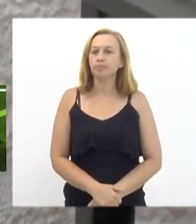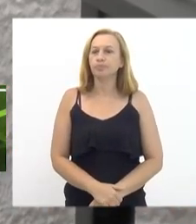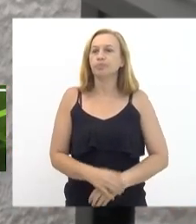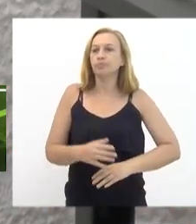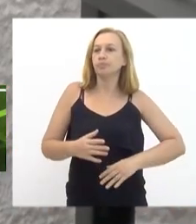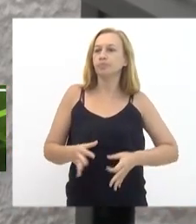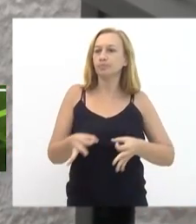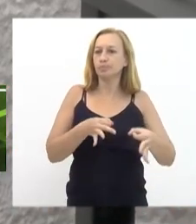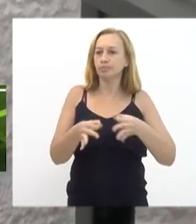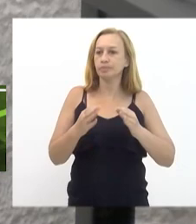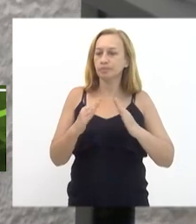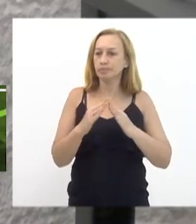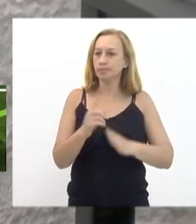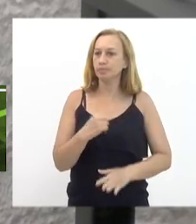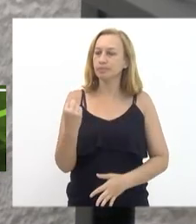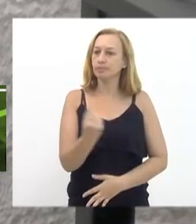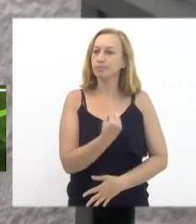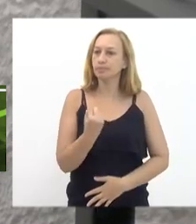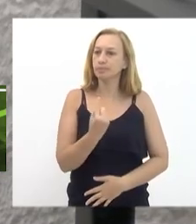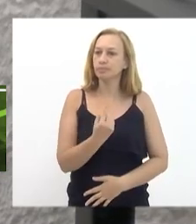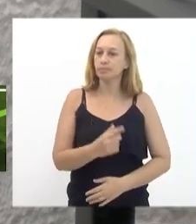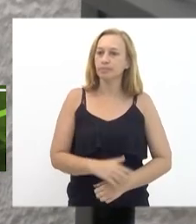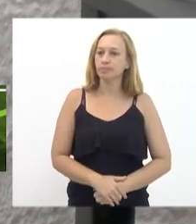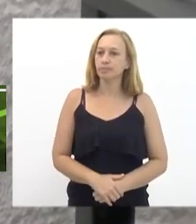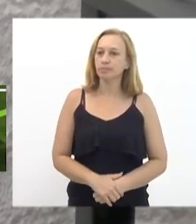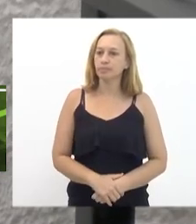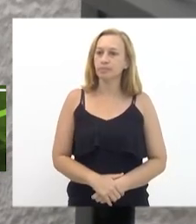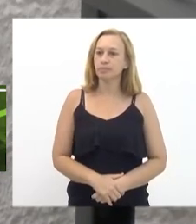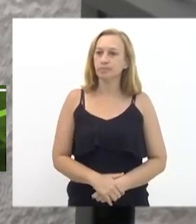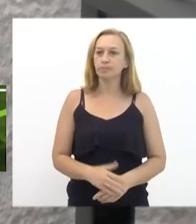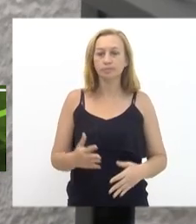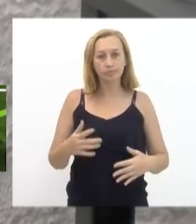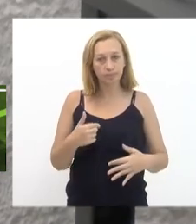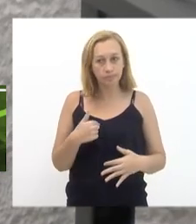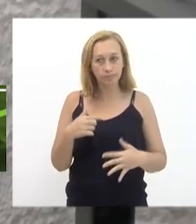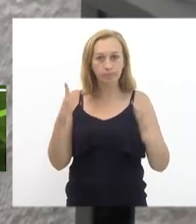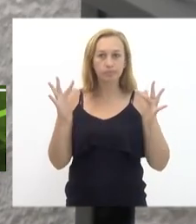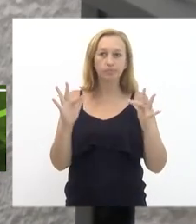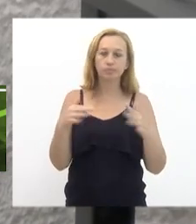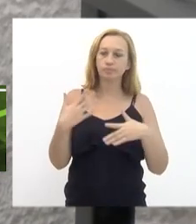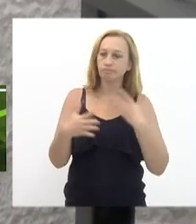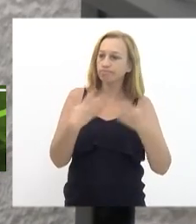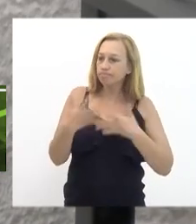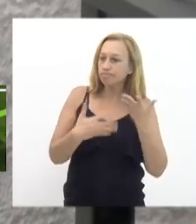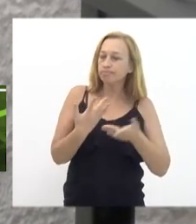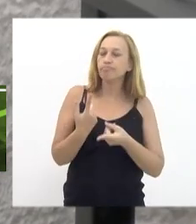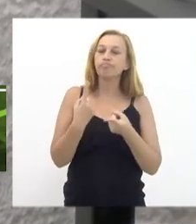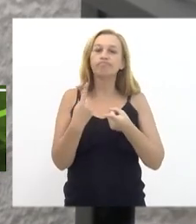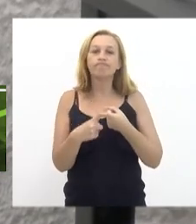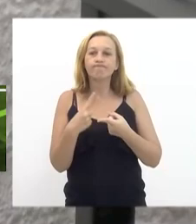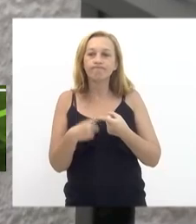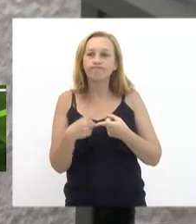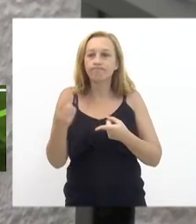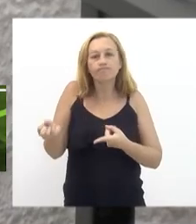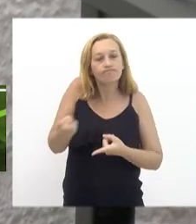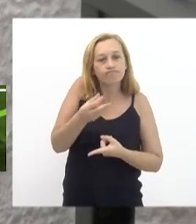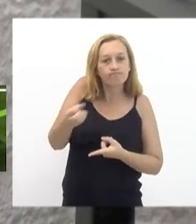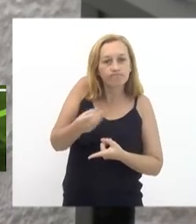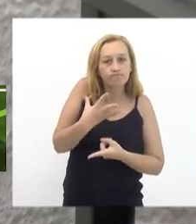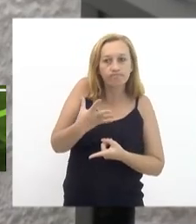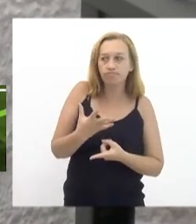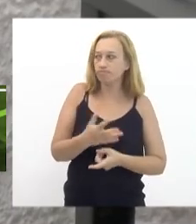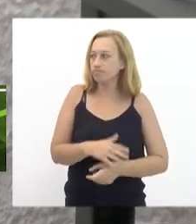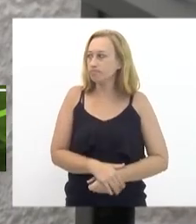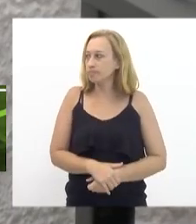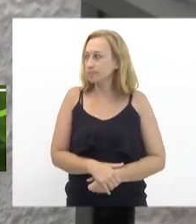A Casa da gente nós estamos assim muito louco animatico é uma é uma novidade se tem um